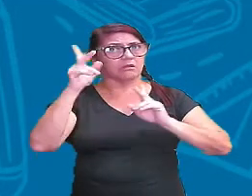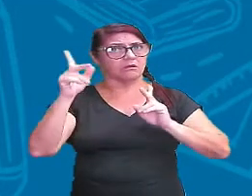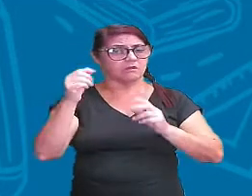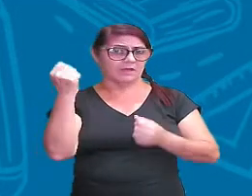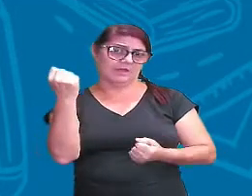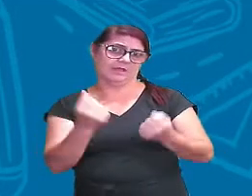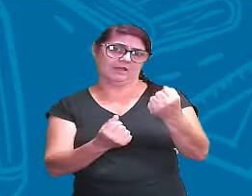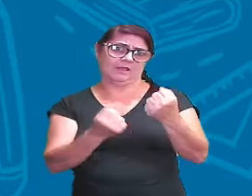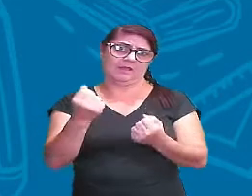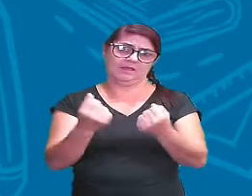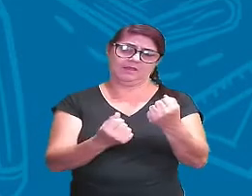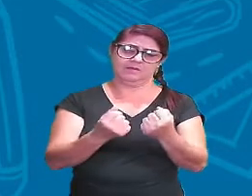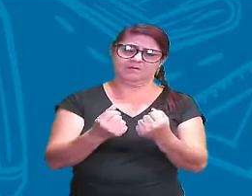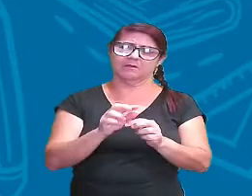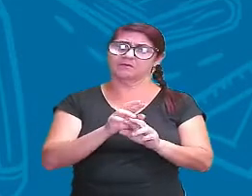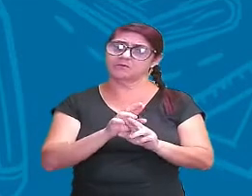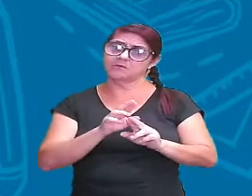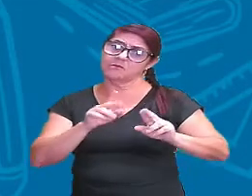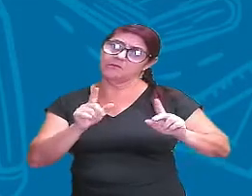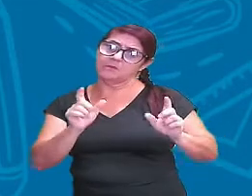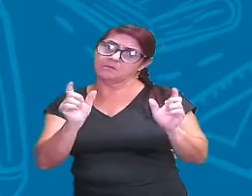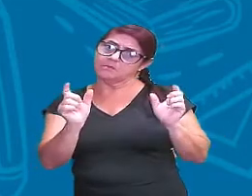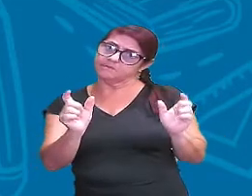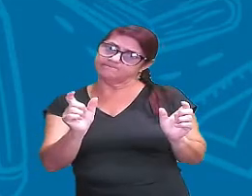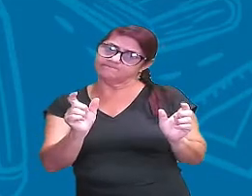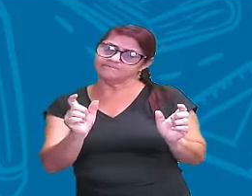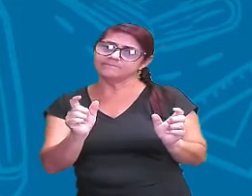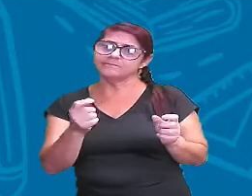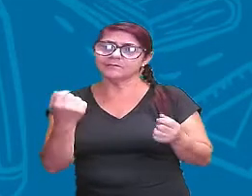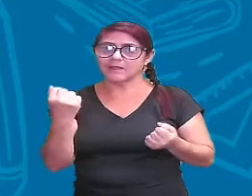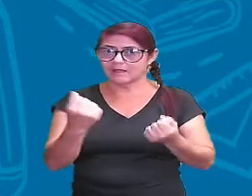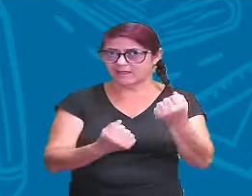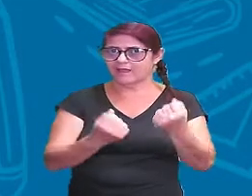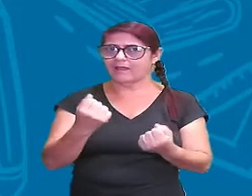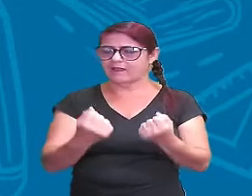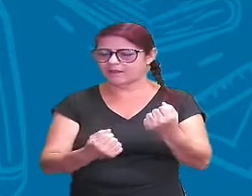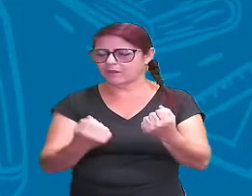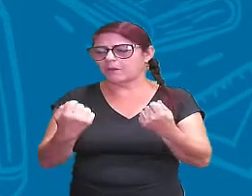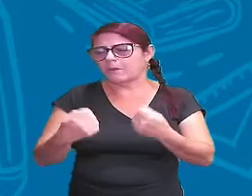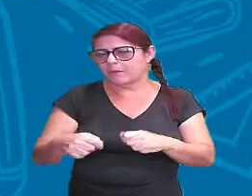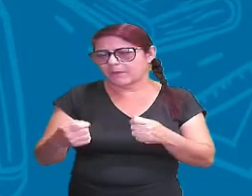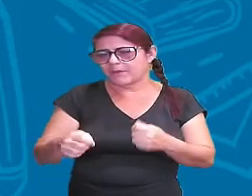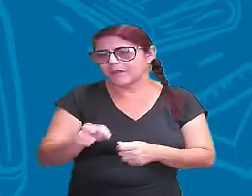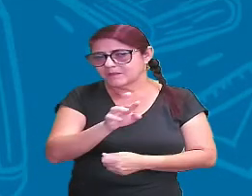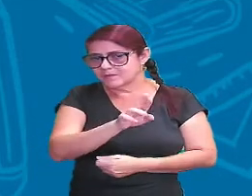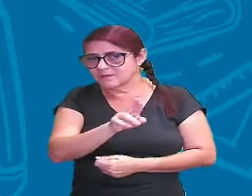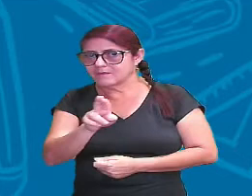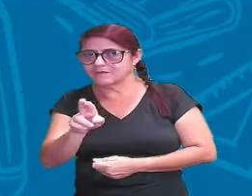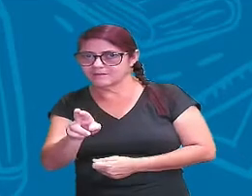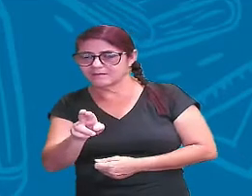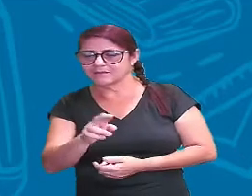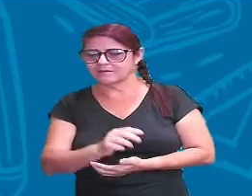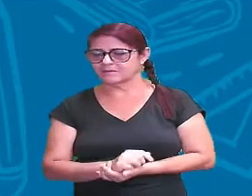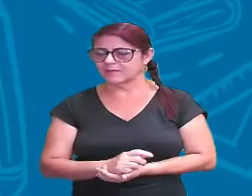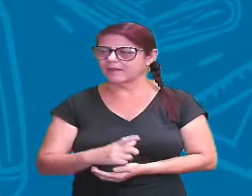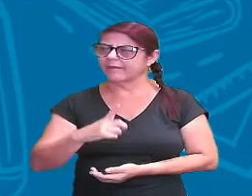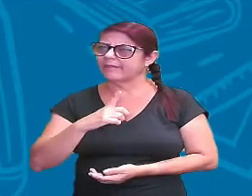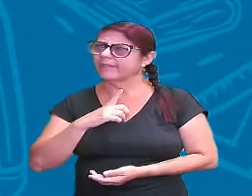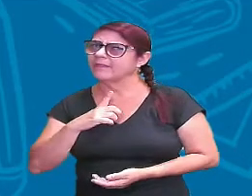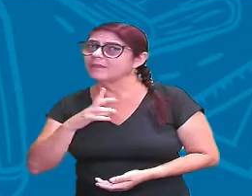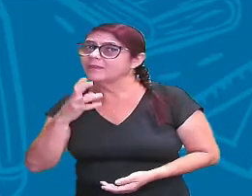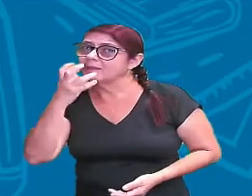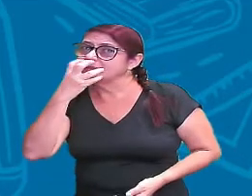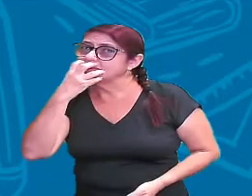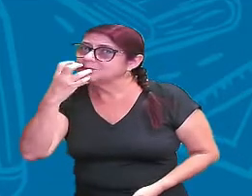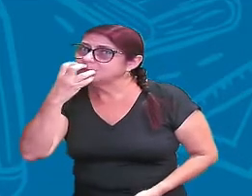é? Então, aí o carrinho precisa realmente desse RR. Temos o